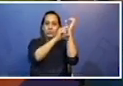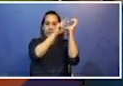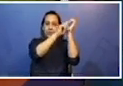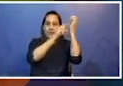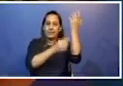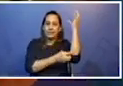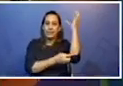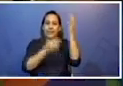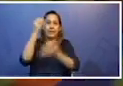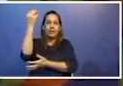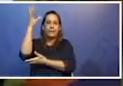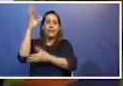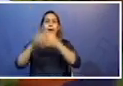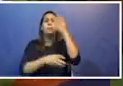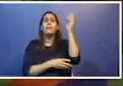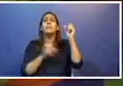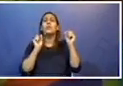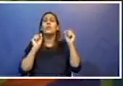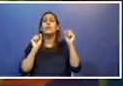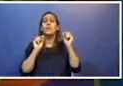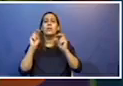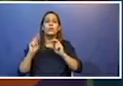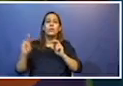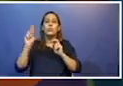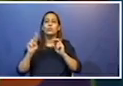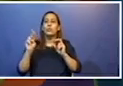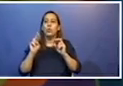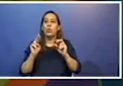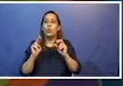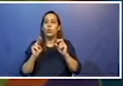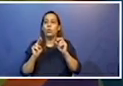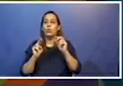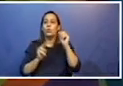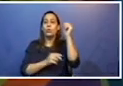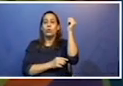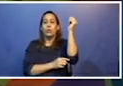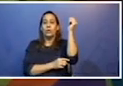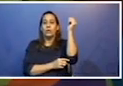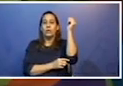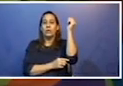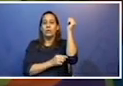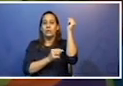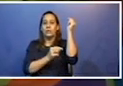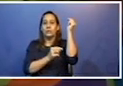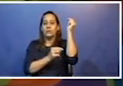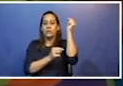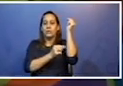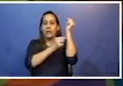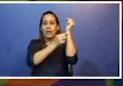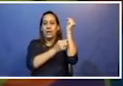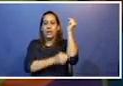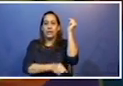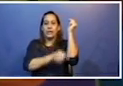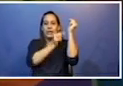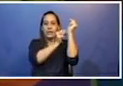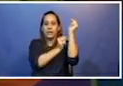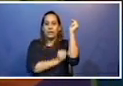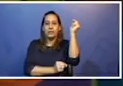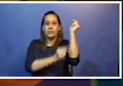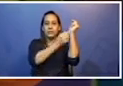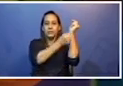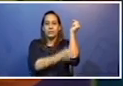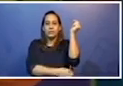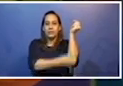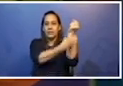dos produtos que foram feitos? Então, na primeira, nós usamos haste e o caule. Se a gente olhar aqui, ó, é um capinzinho